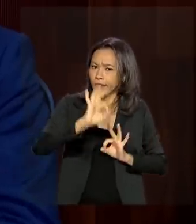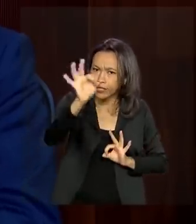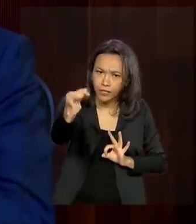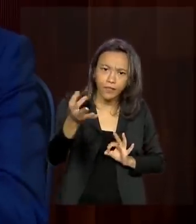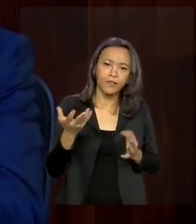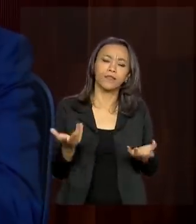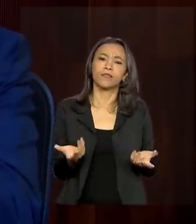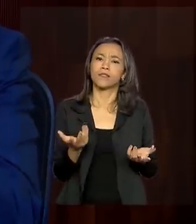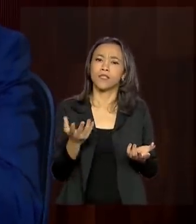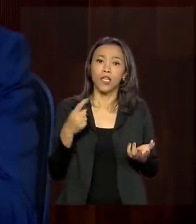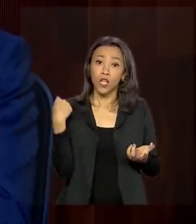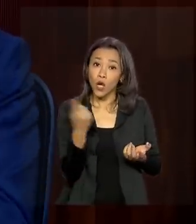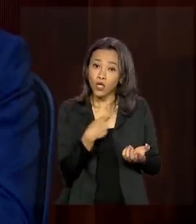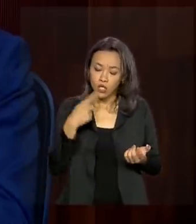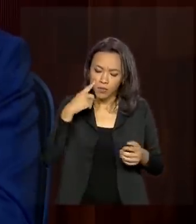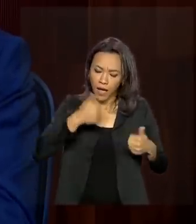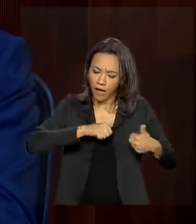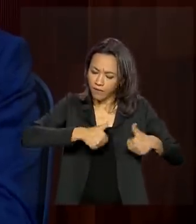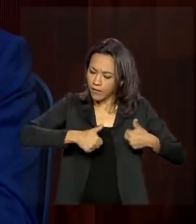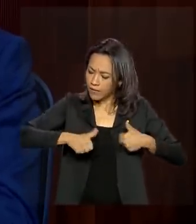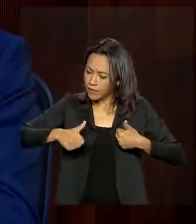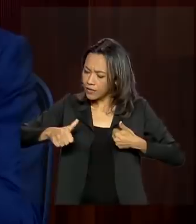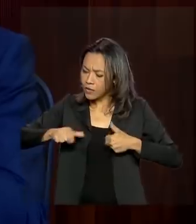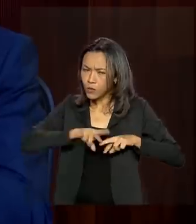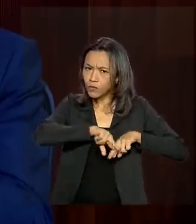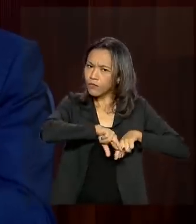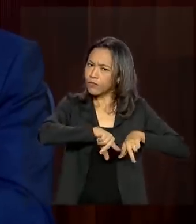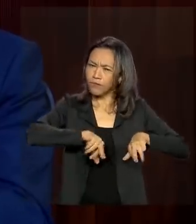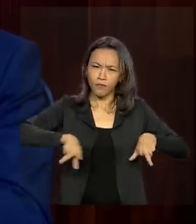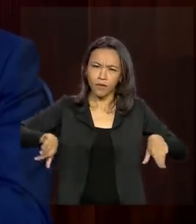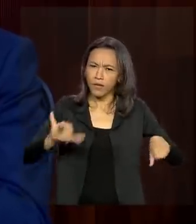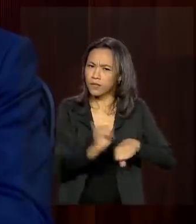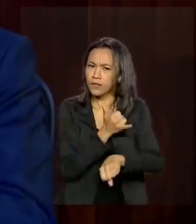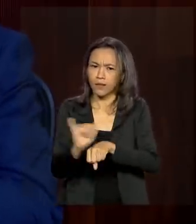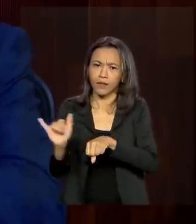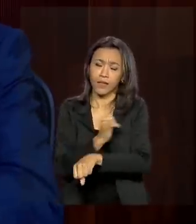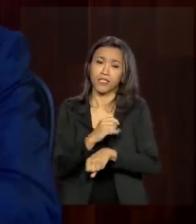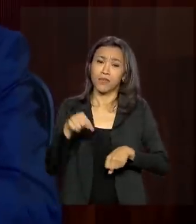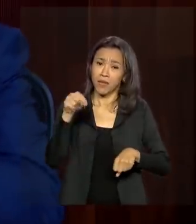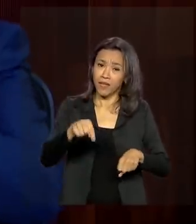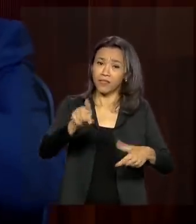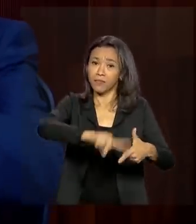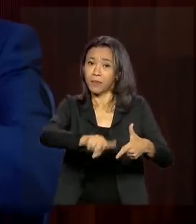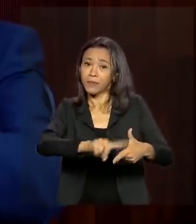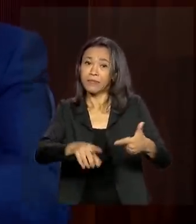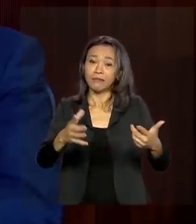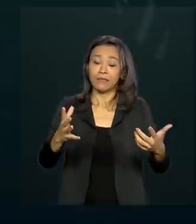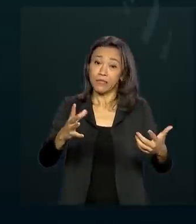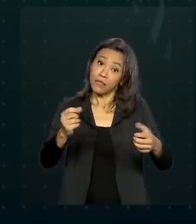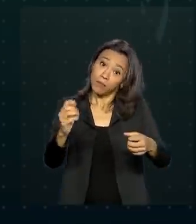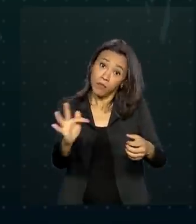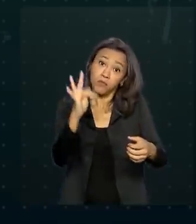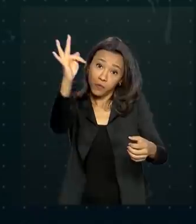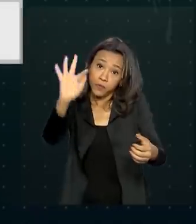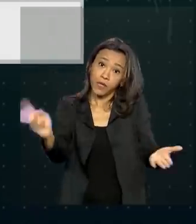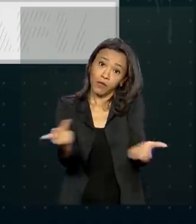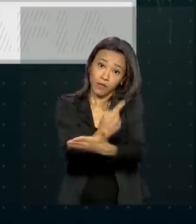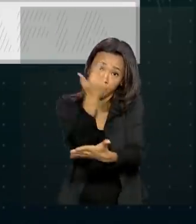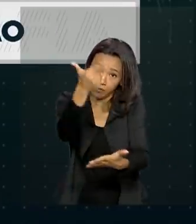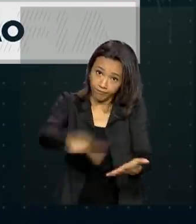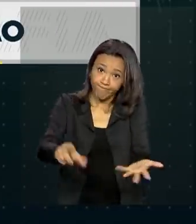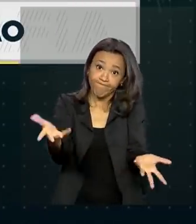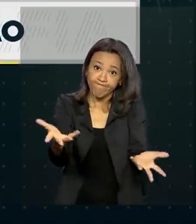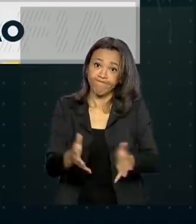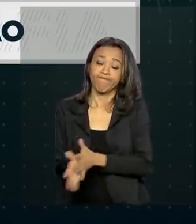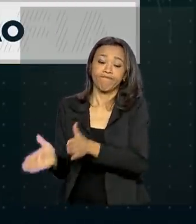mais homeschooling. Estamos analisando todas as estratégias para essa crise e para as crises futuras. A medida provisória